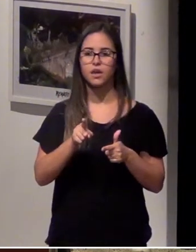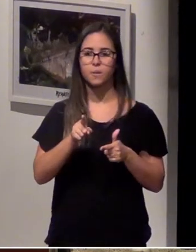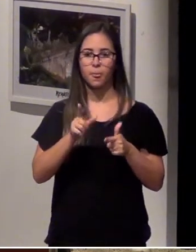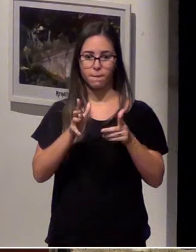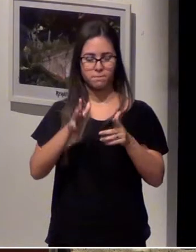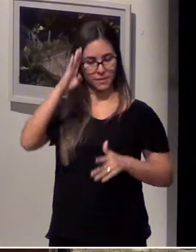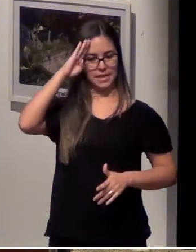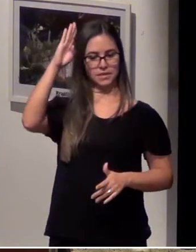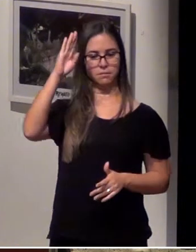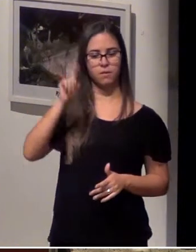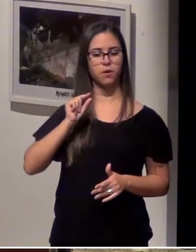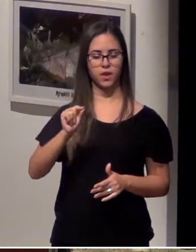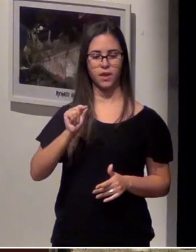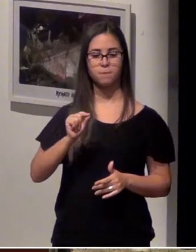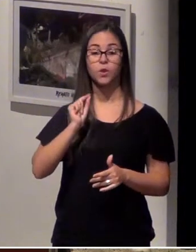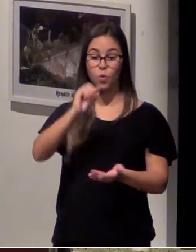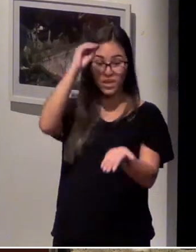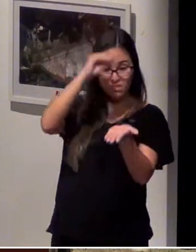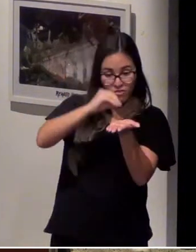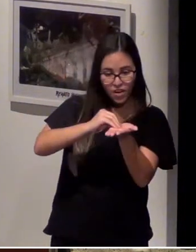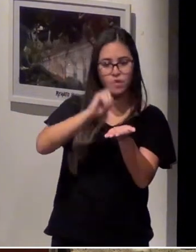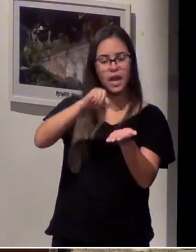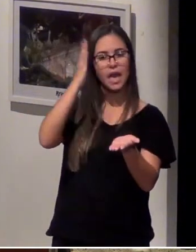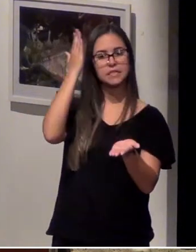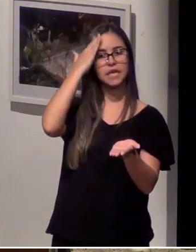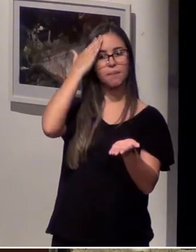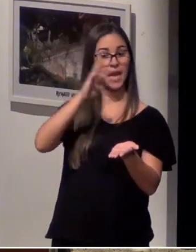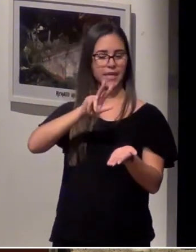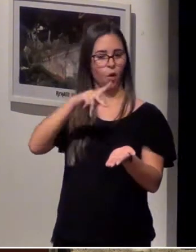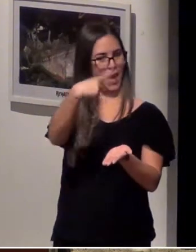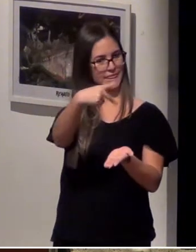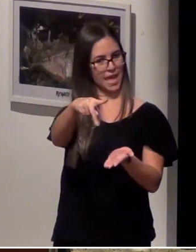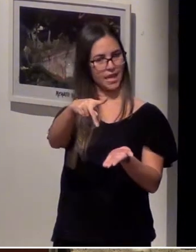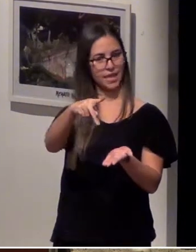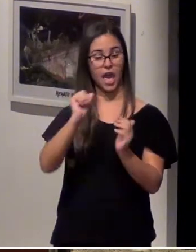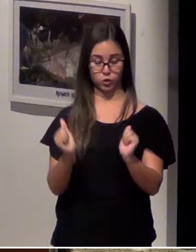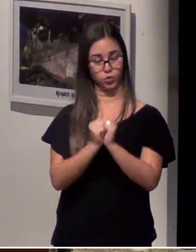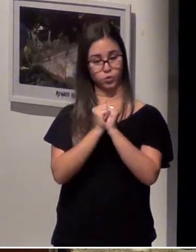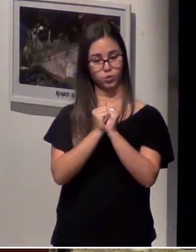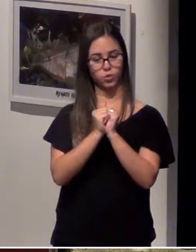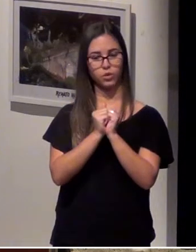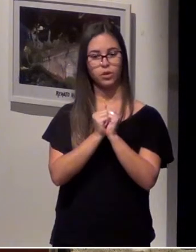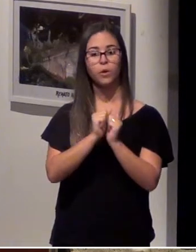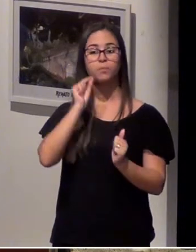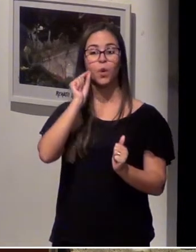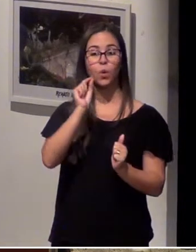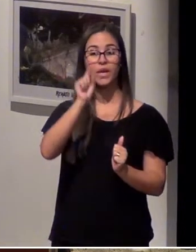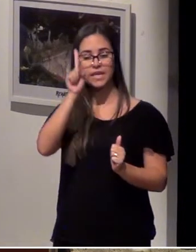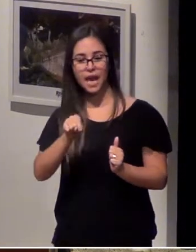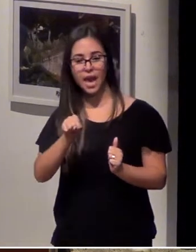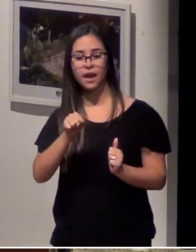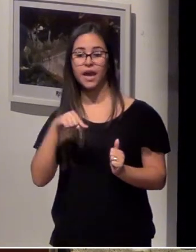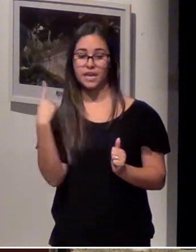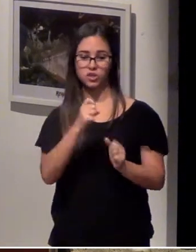maior é que o que falta é saber, e aí não é deles, é junto, né? O que é